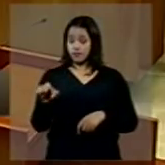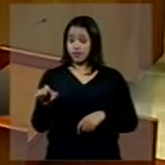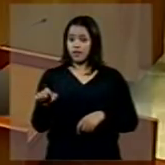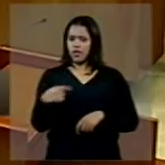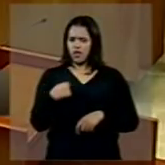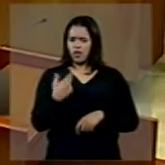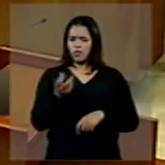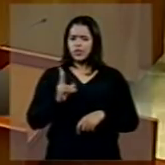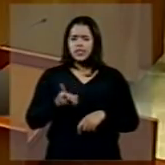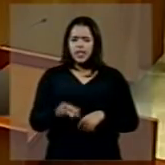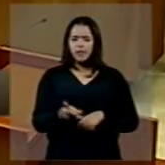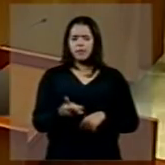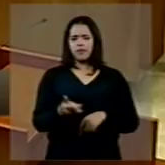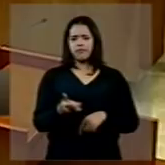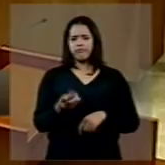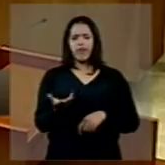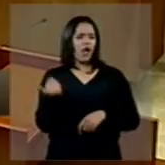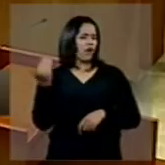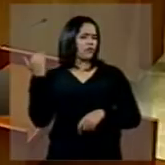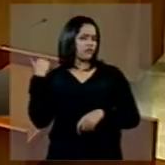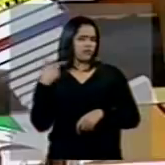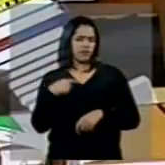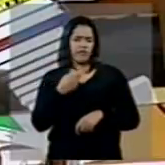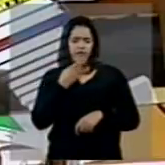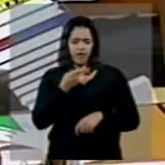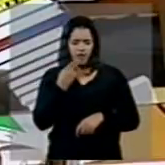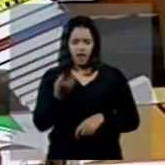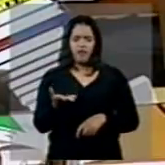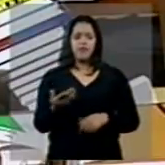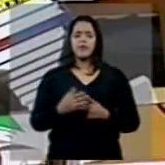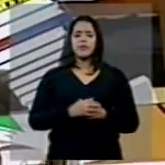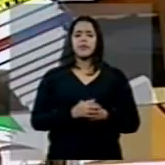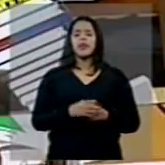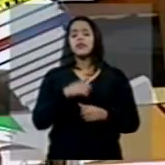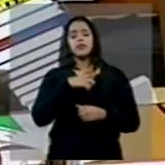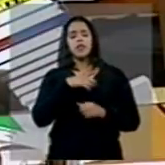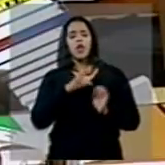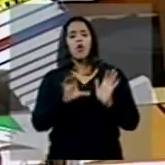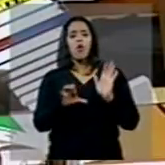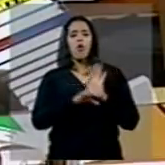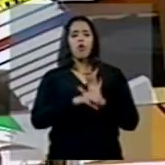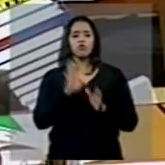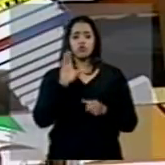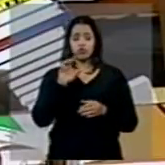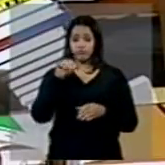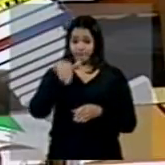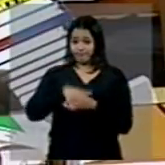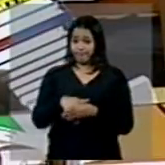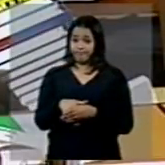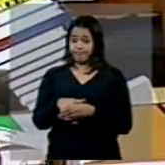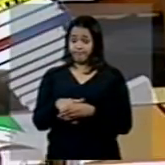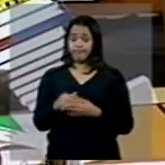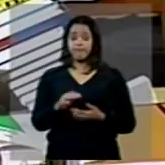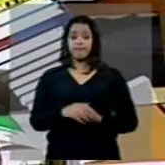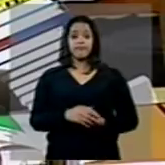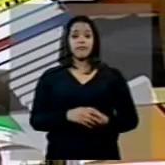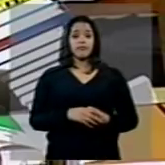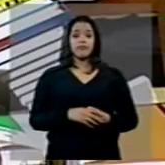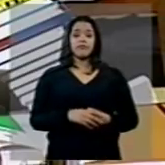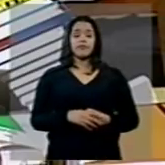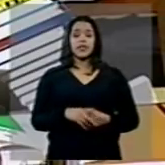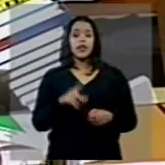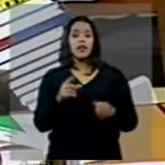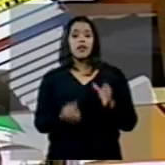inclusive quando era presidente, prevista no Código Eleitoral, é para a edição